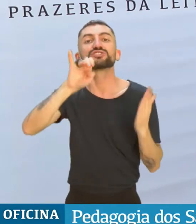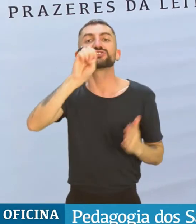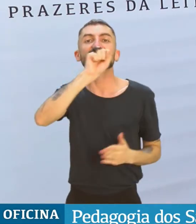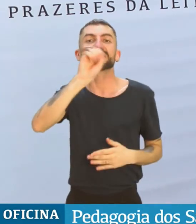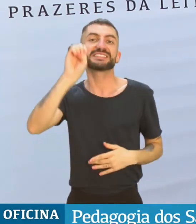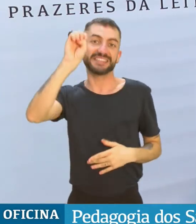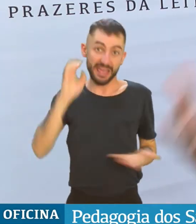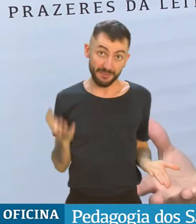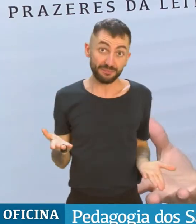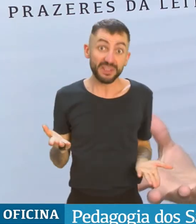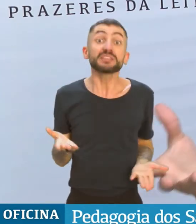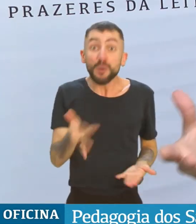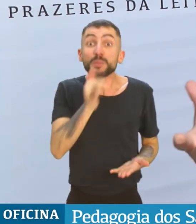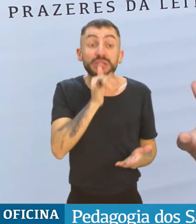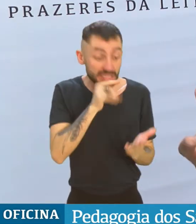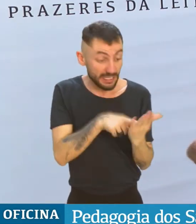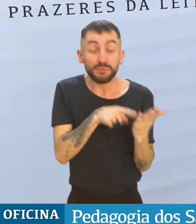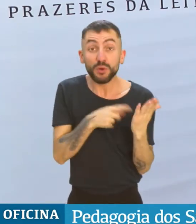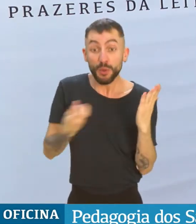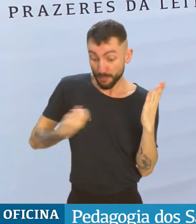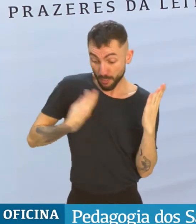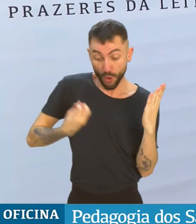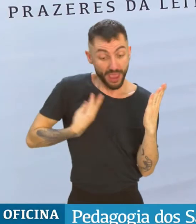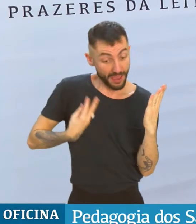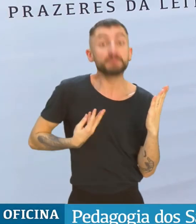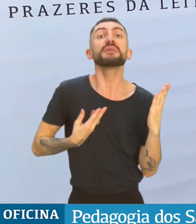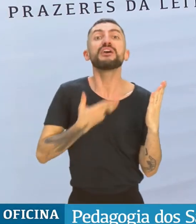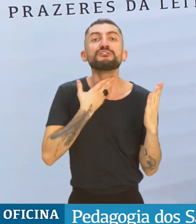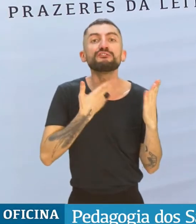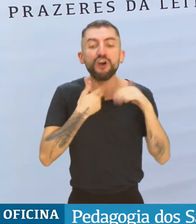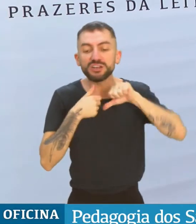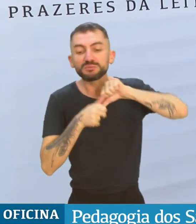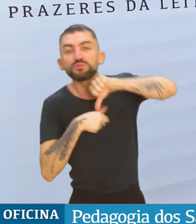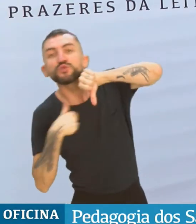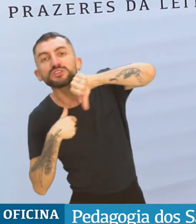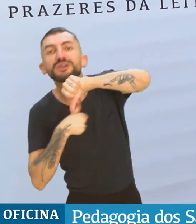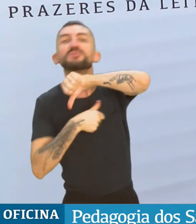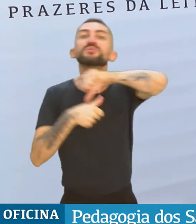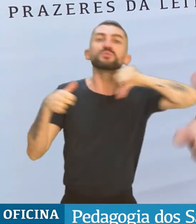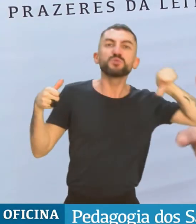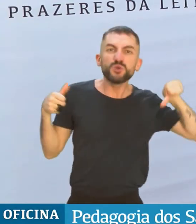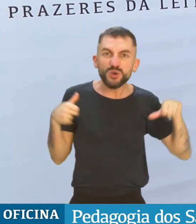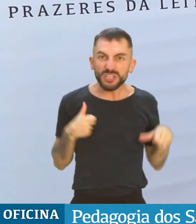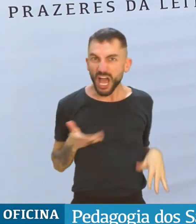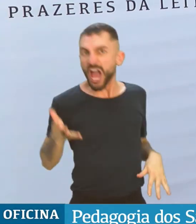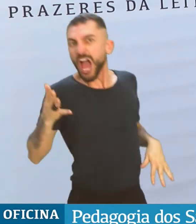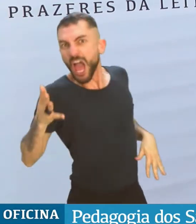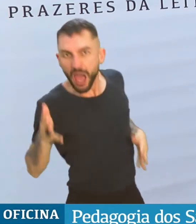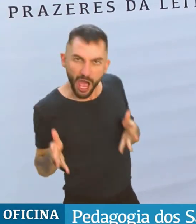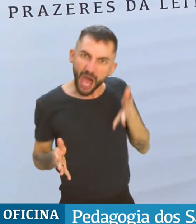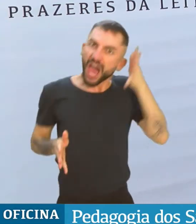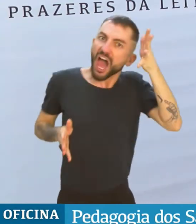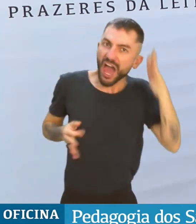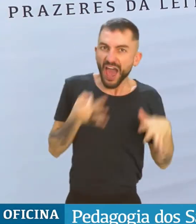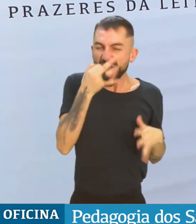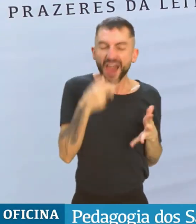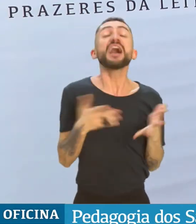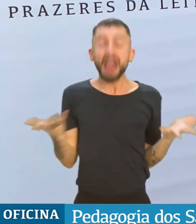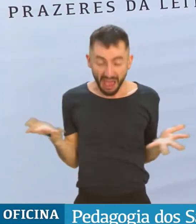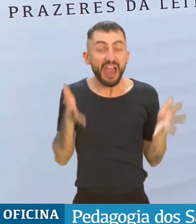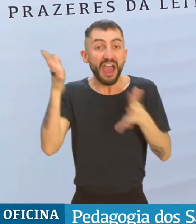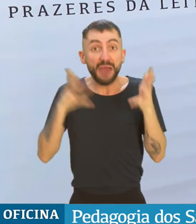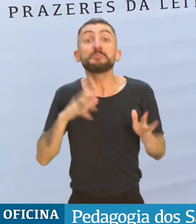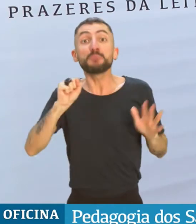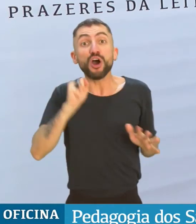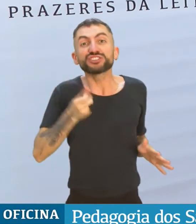ter a coragem de pegar um poema, brincar com a sua voz, mudar a sua voz, mudar a entonação, brincar com a velocidade, falar